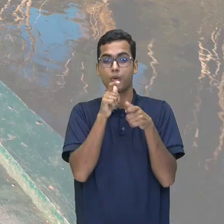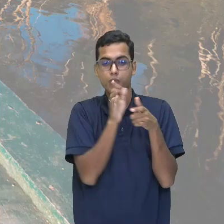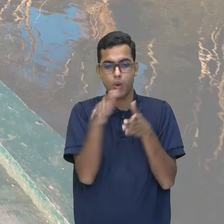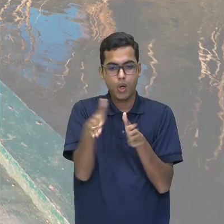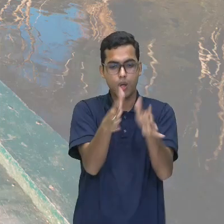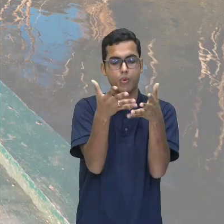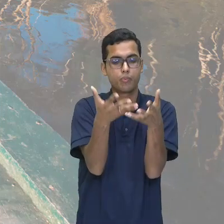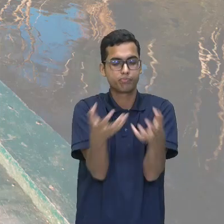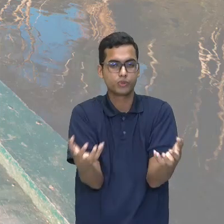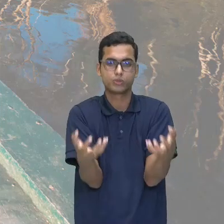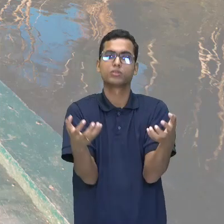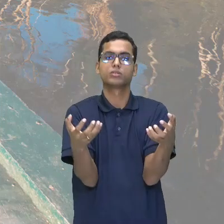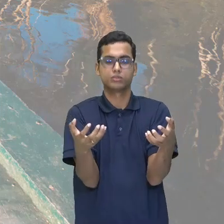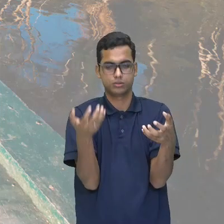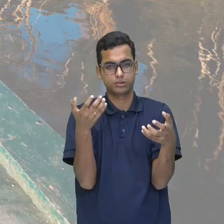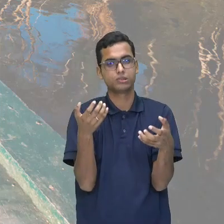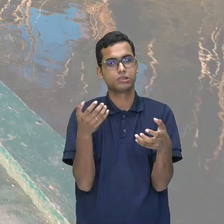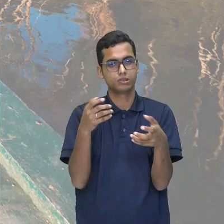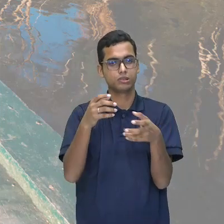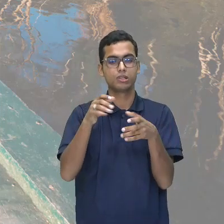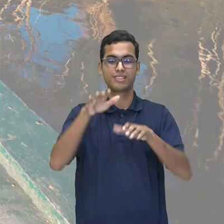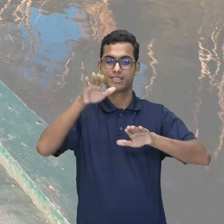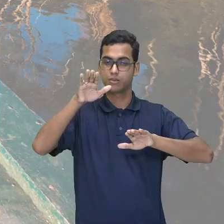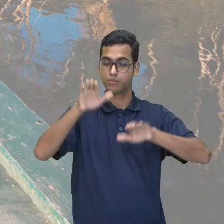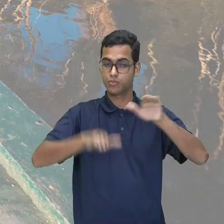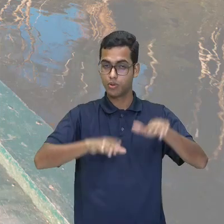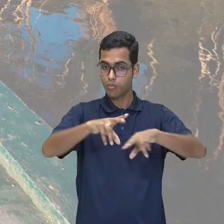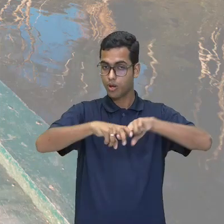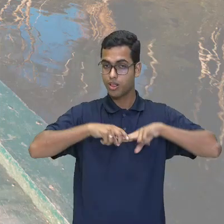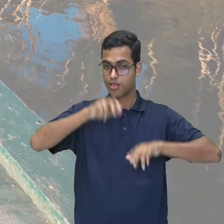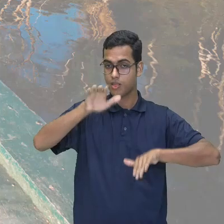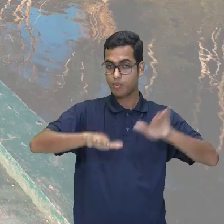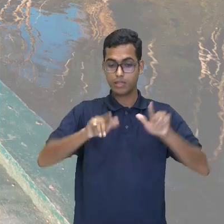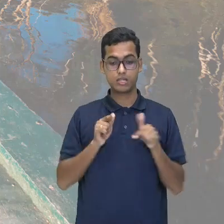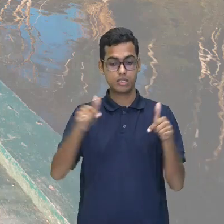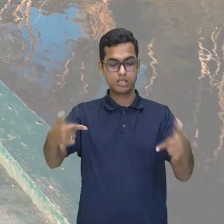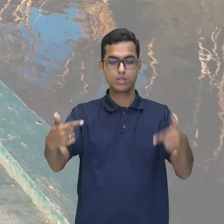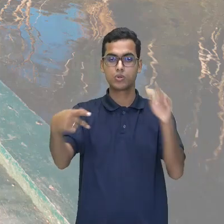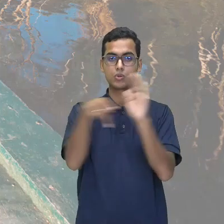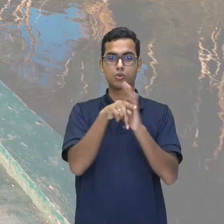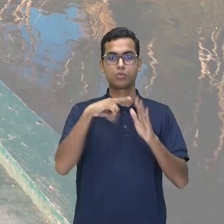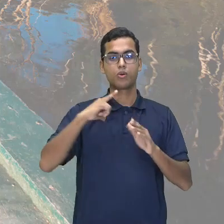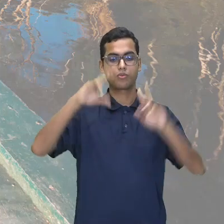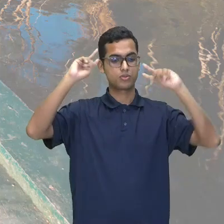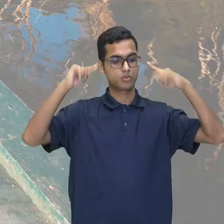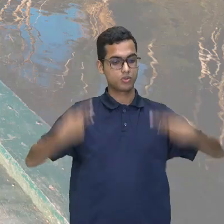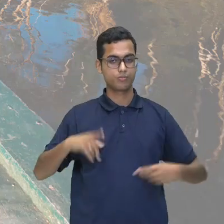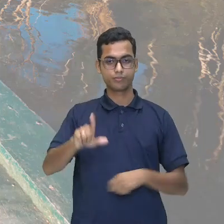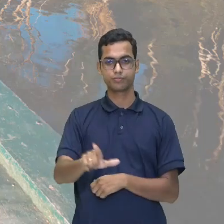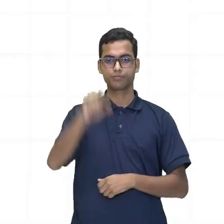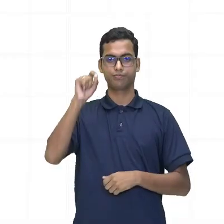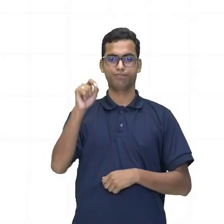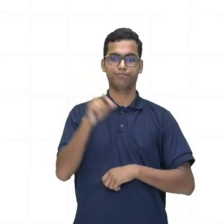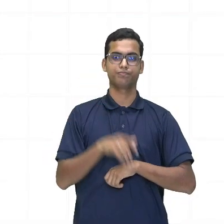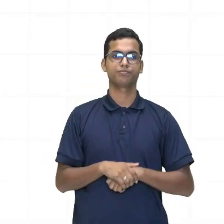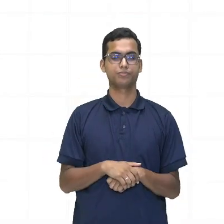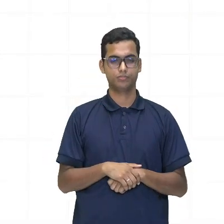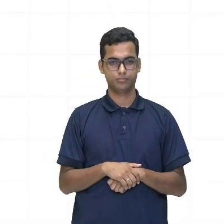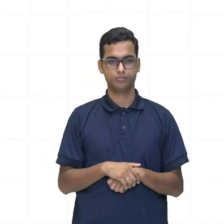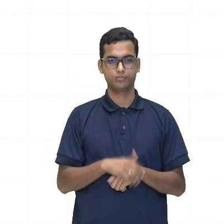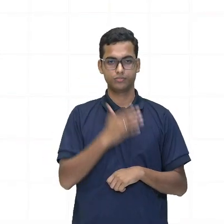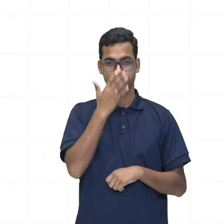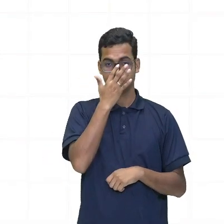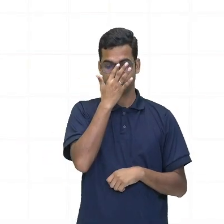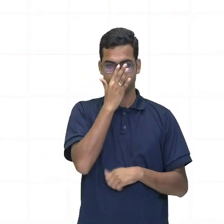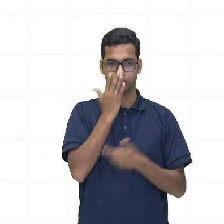as medidas adotadas pelo homem, certo? Vamos conhecer agora um pouquinho sobre a arquitetura ribeirinha. Acompanhem